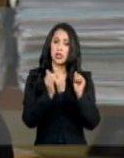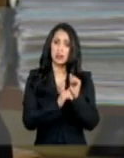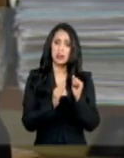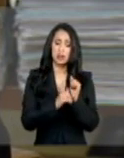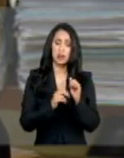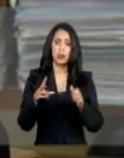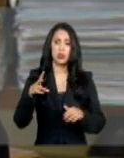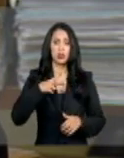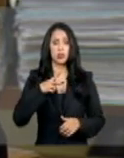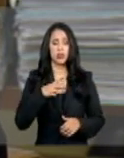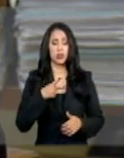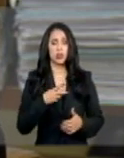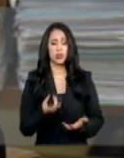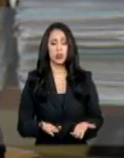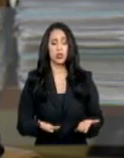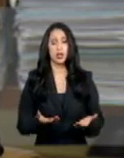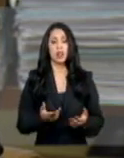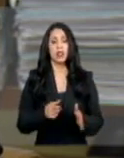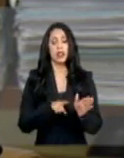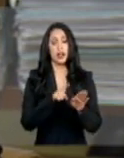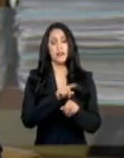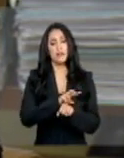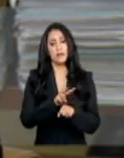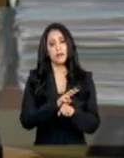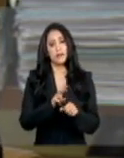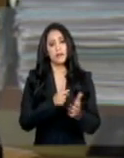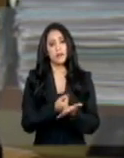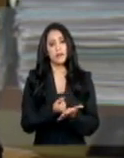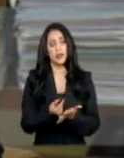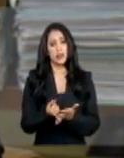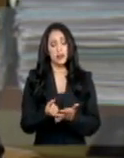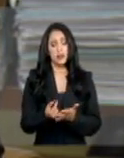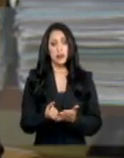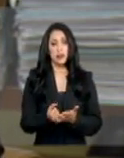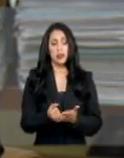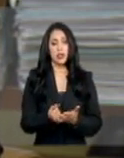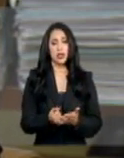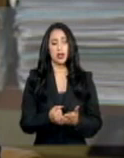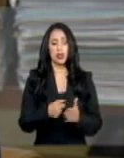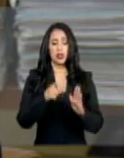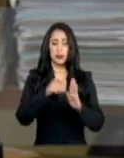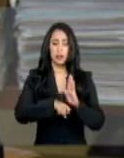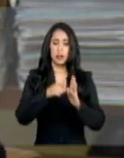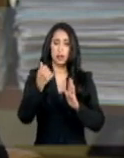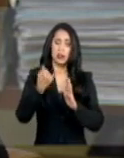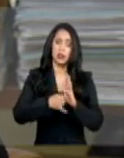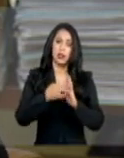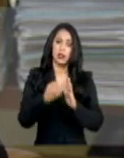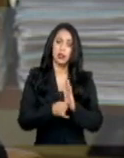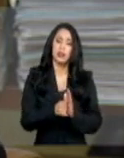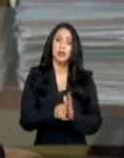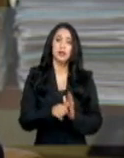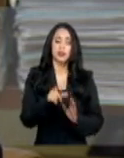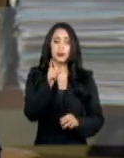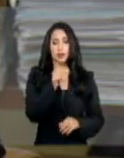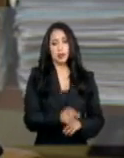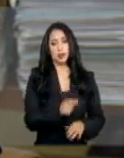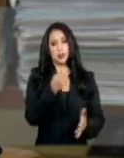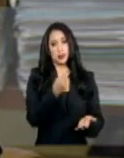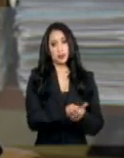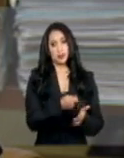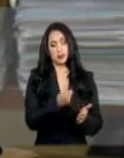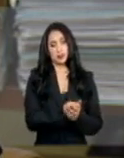existentes em procedimento fiscal conduzido pela administração tributária relativa aos contribuintes e as pessoas em